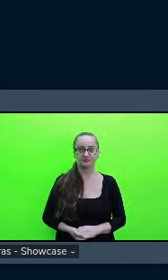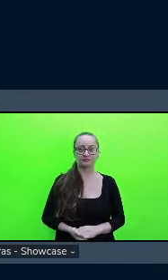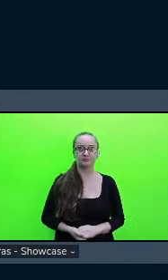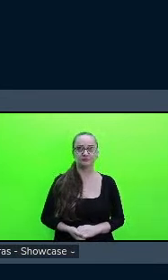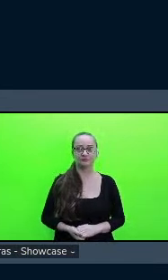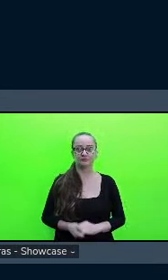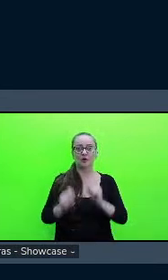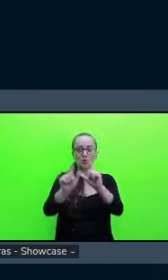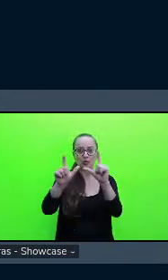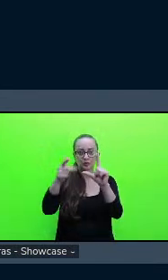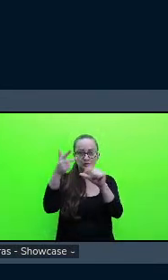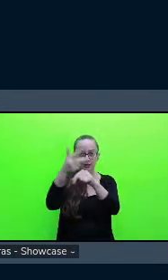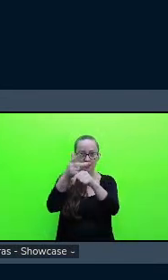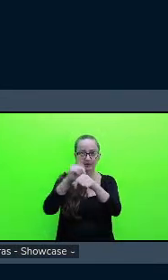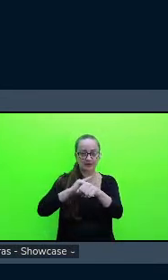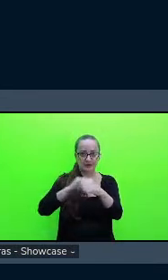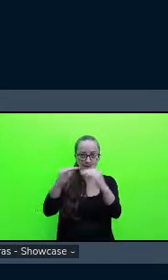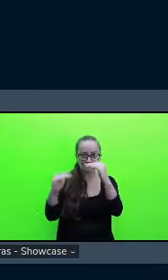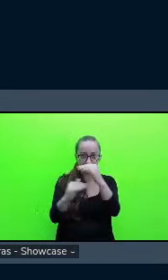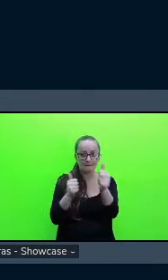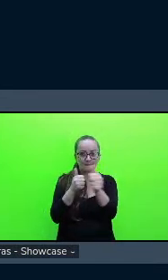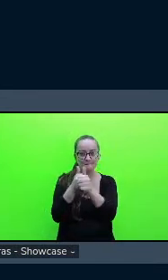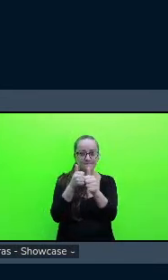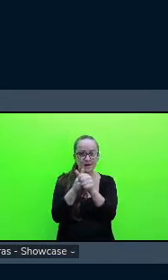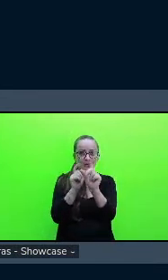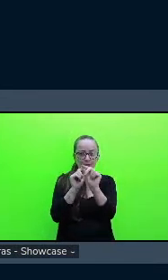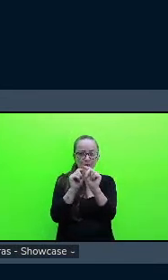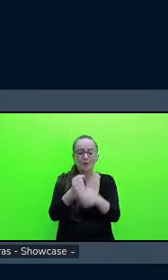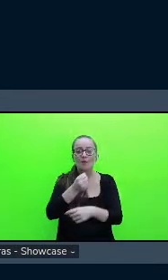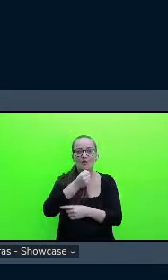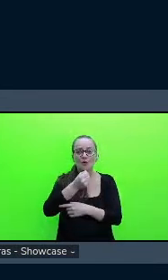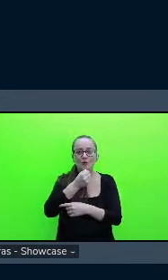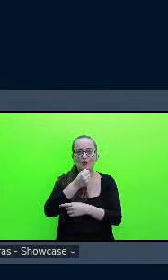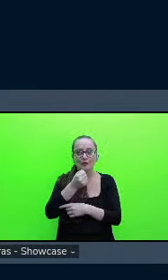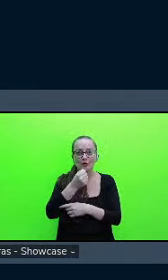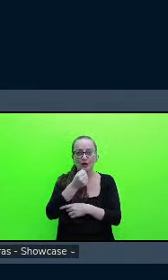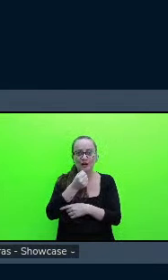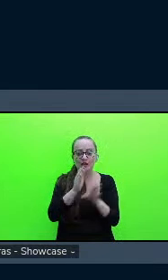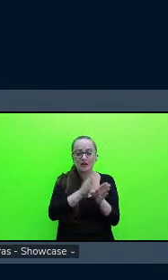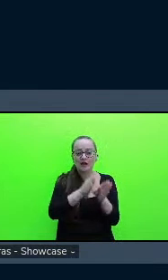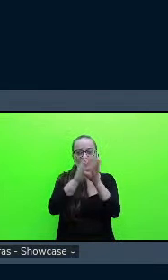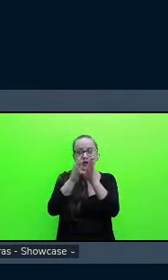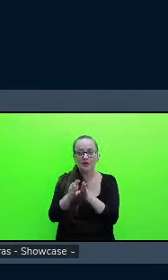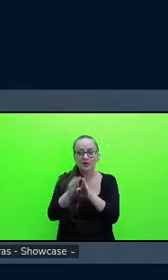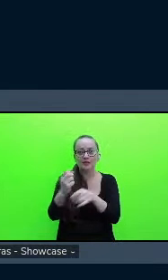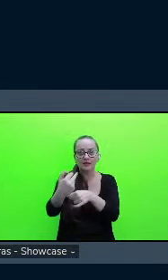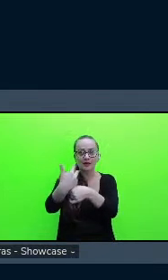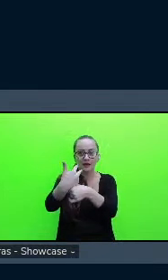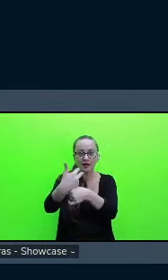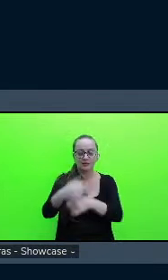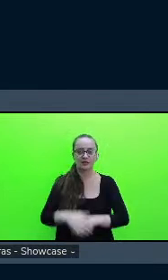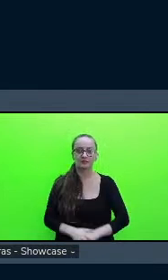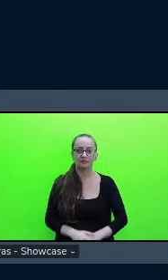câmera aí embaixo perto do microfone do headphone agora eu